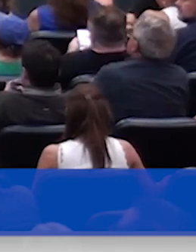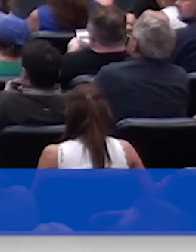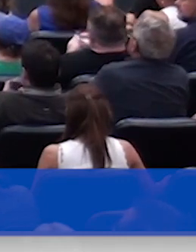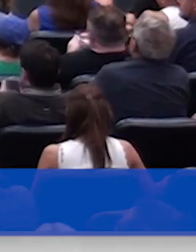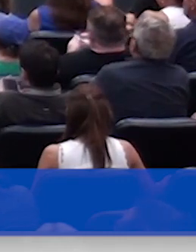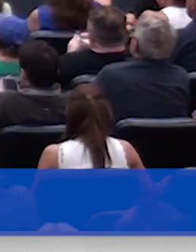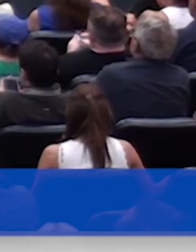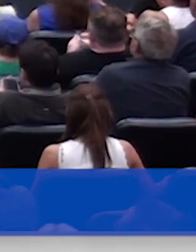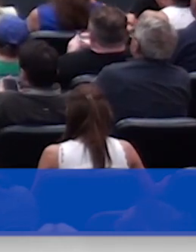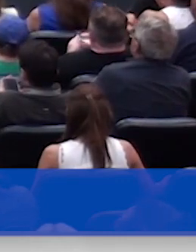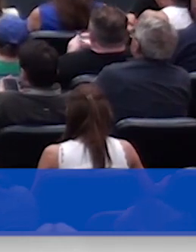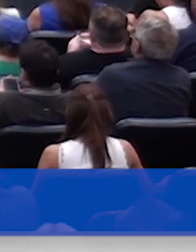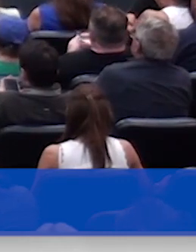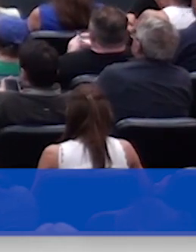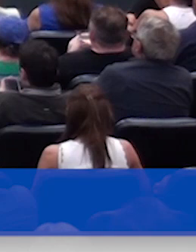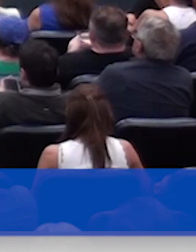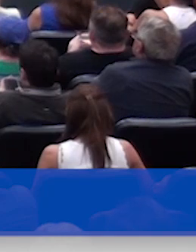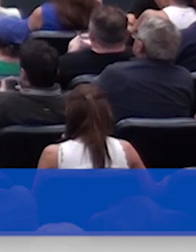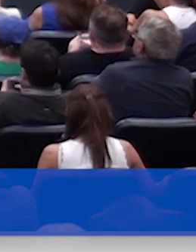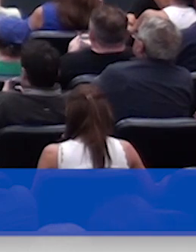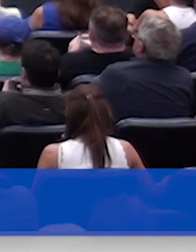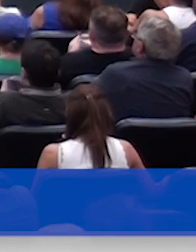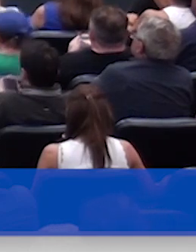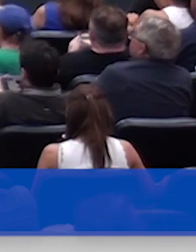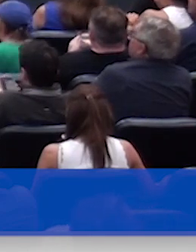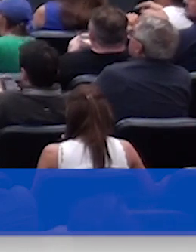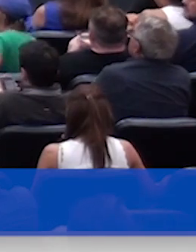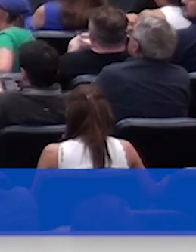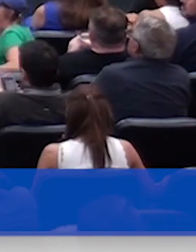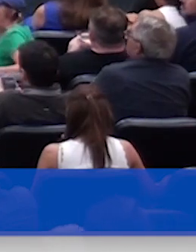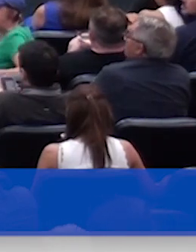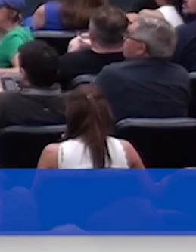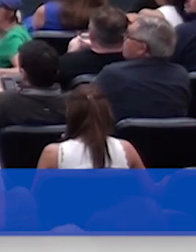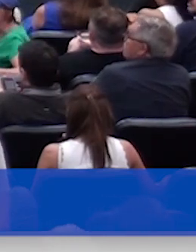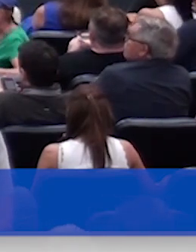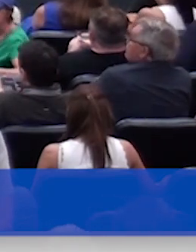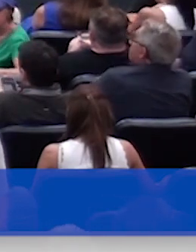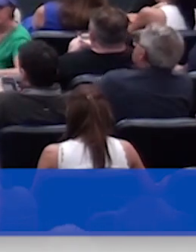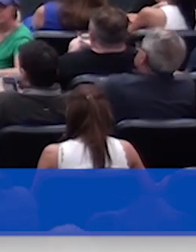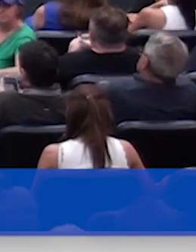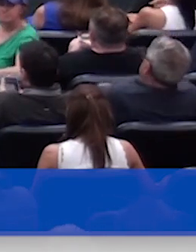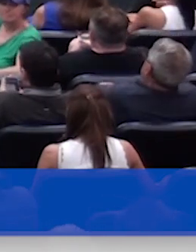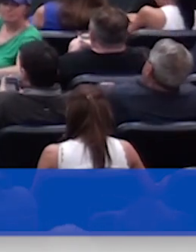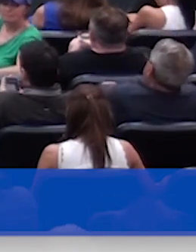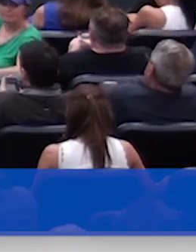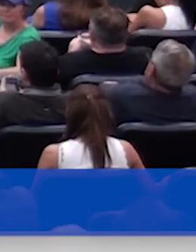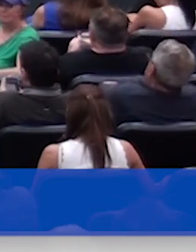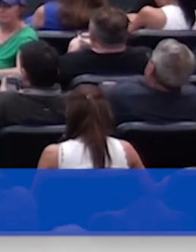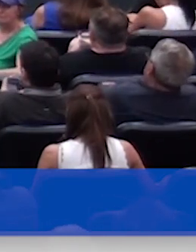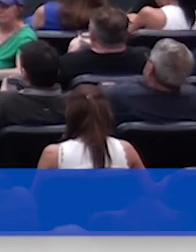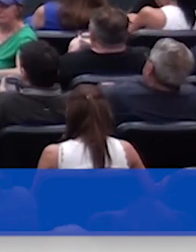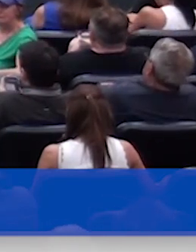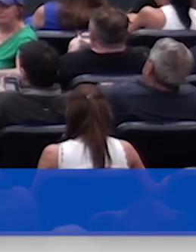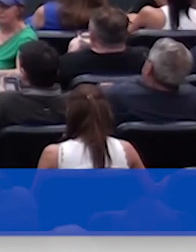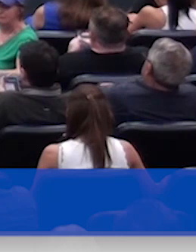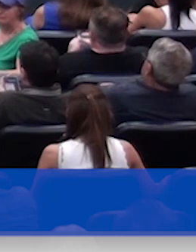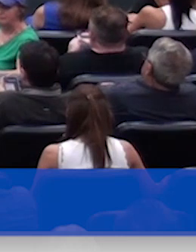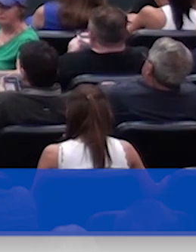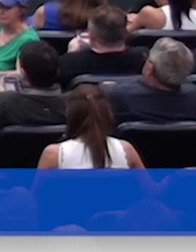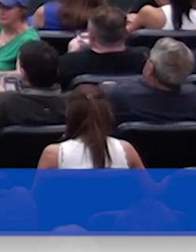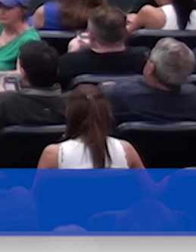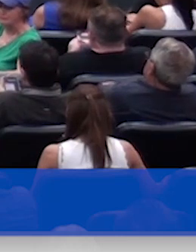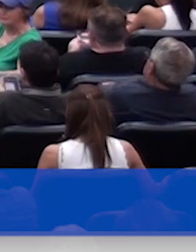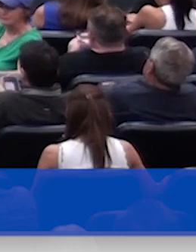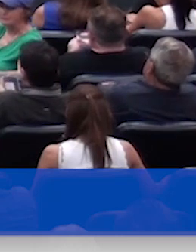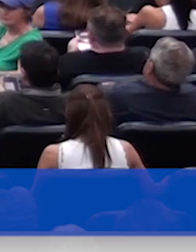bom? O debate do projeto será feito daqui um pouquinho, quando o projeto estiver em